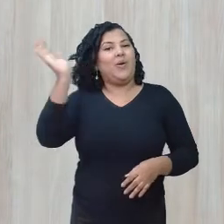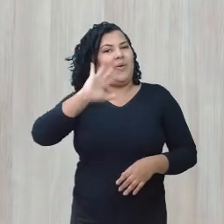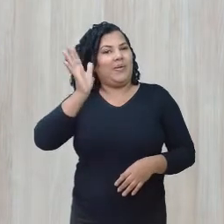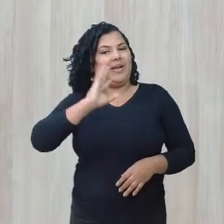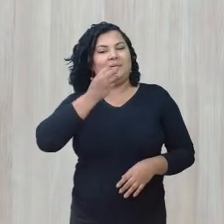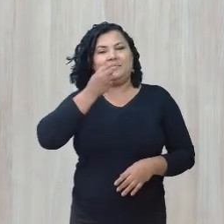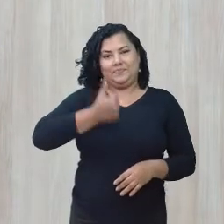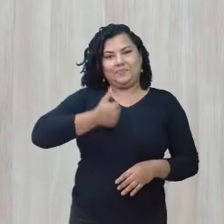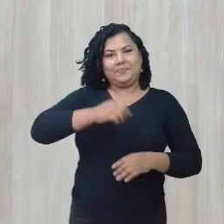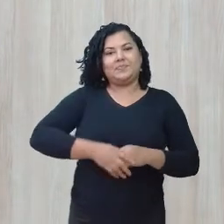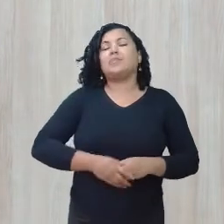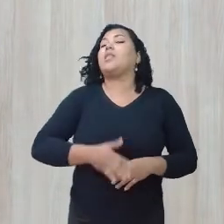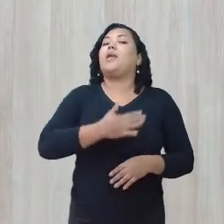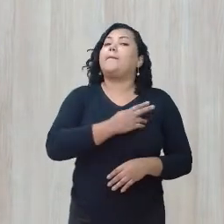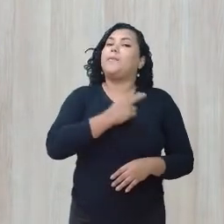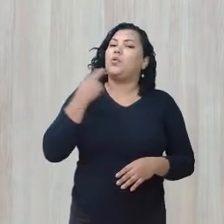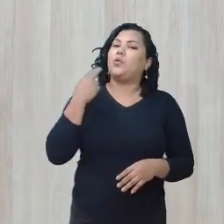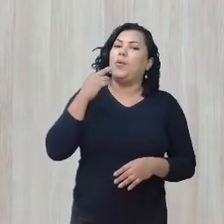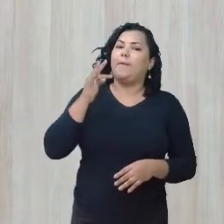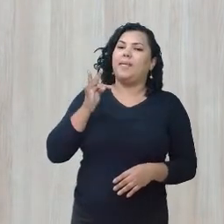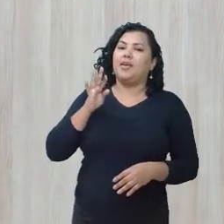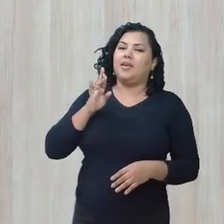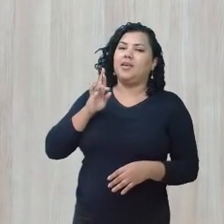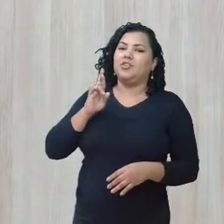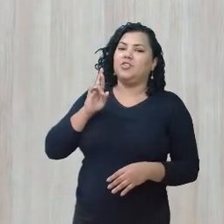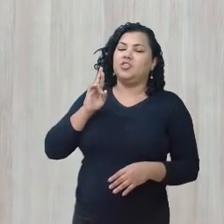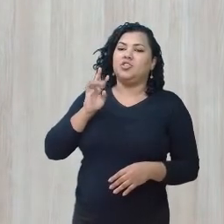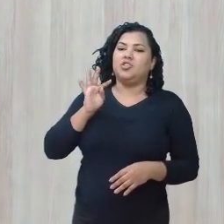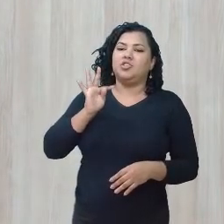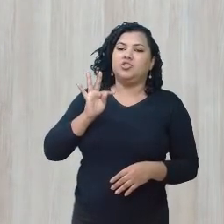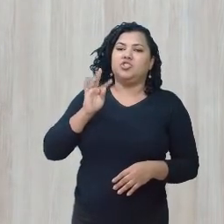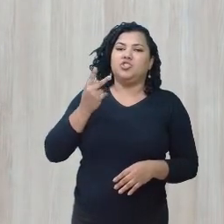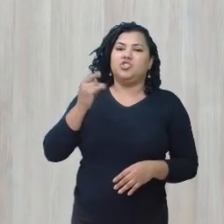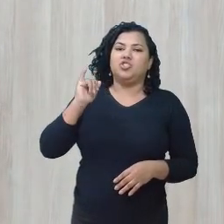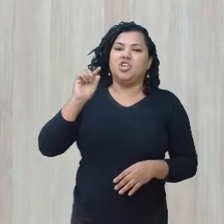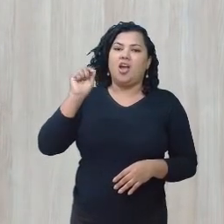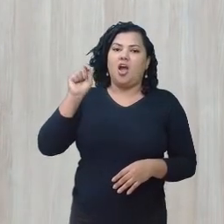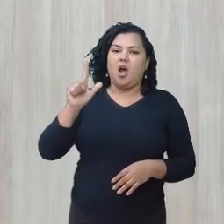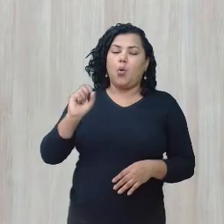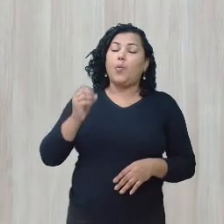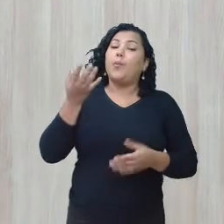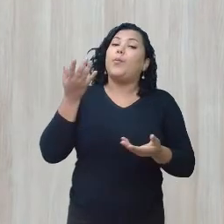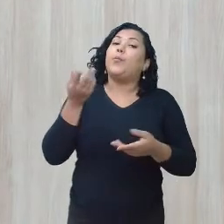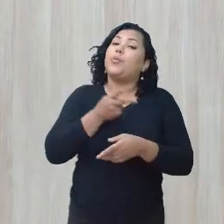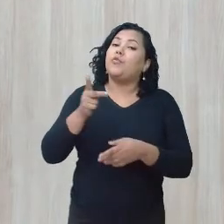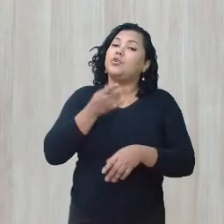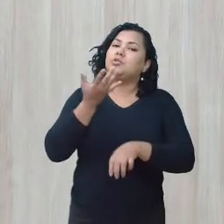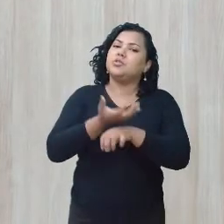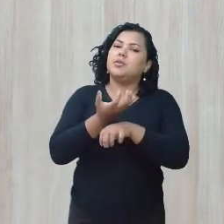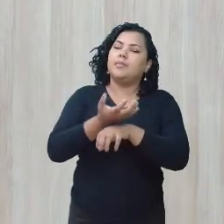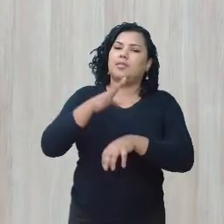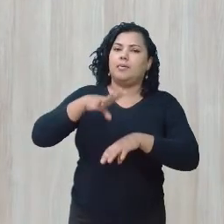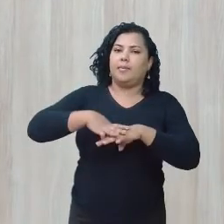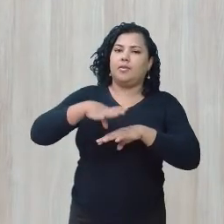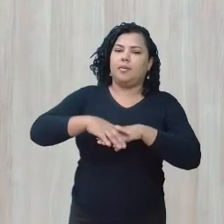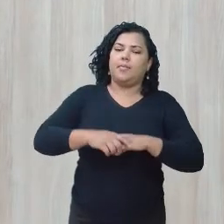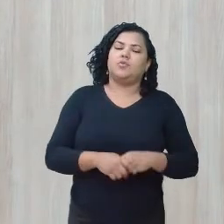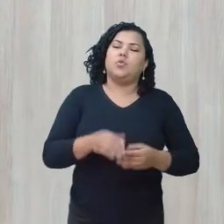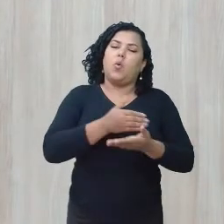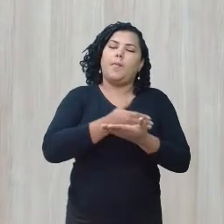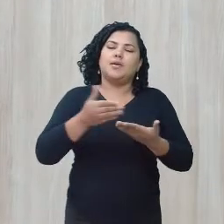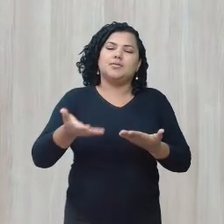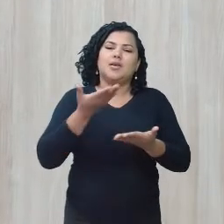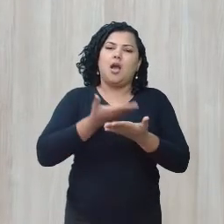Olá pessoal, tudo bem? Eu me chamo Tiago, professor de matemática, e estamos iniciando mais uma aula da Escola Municipal para